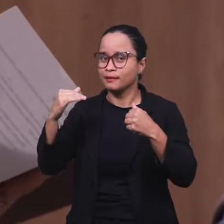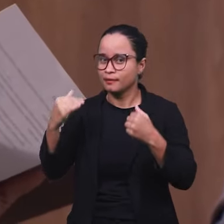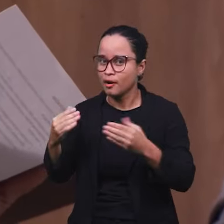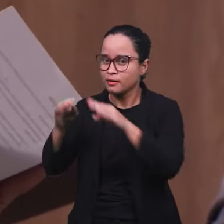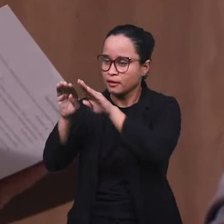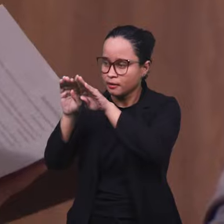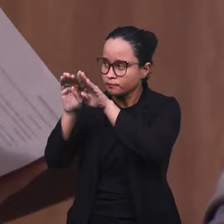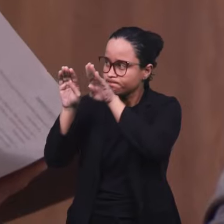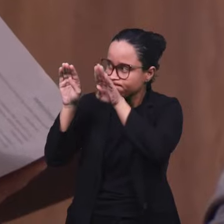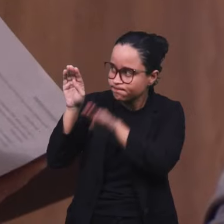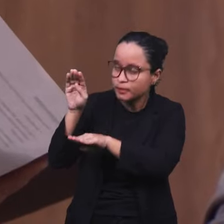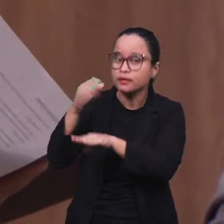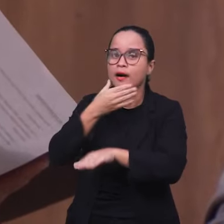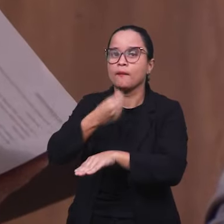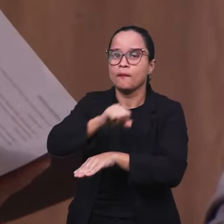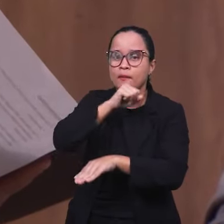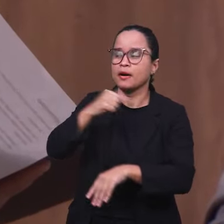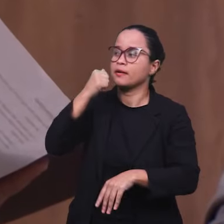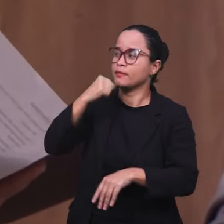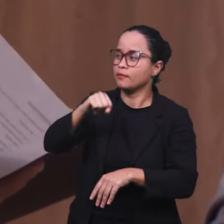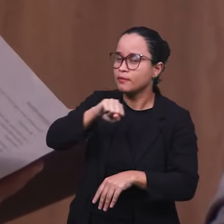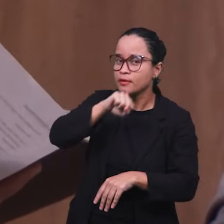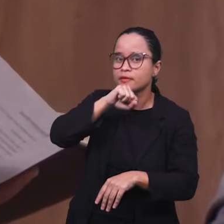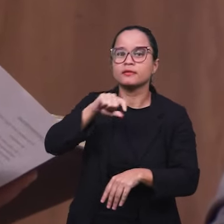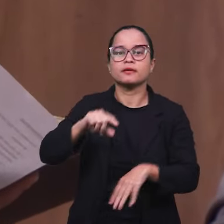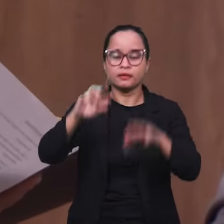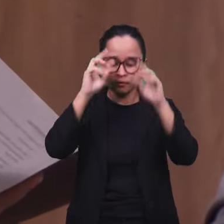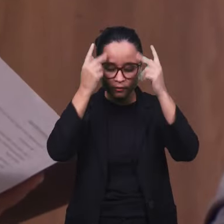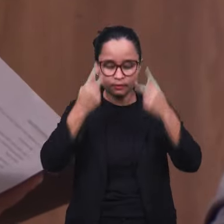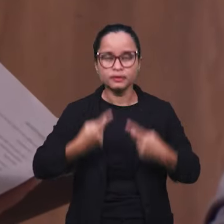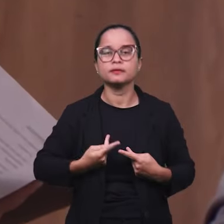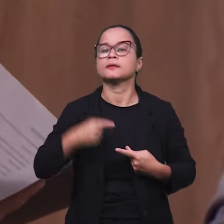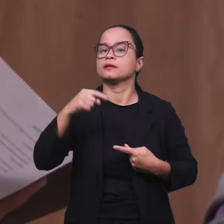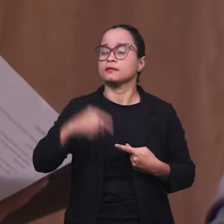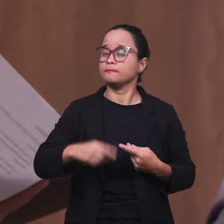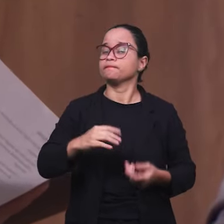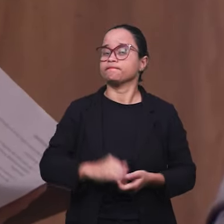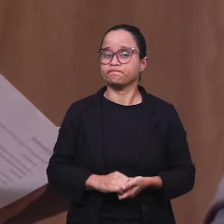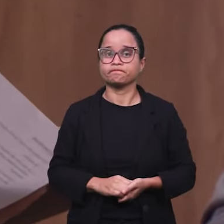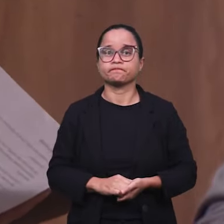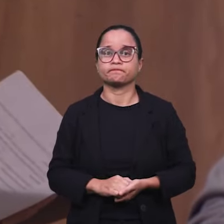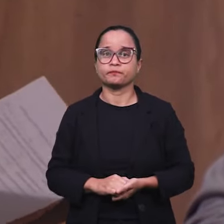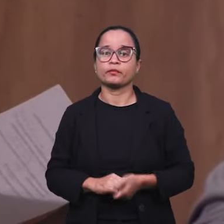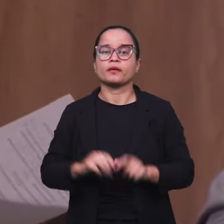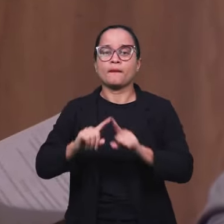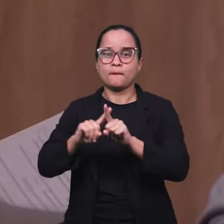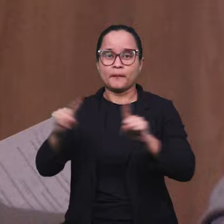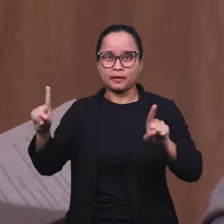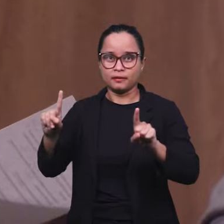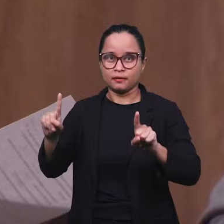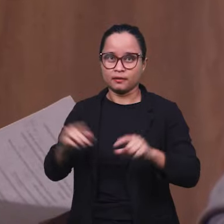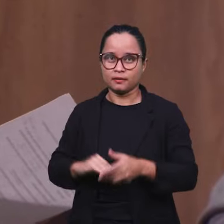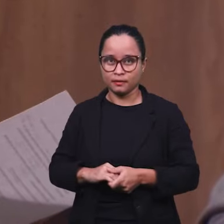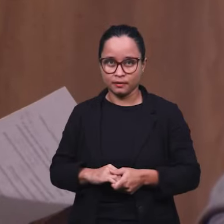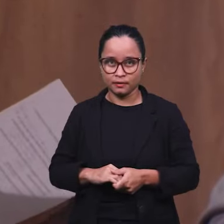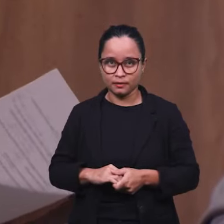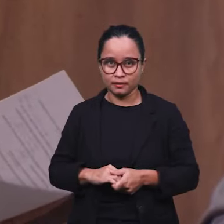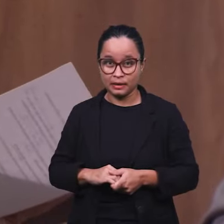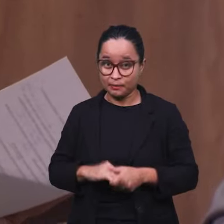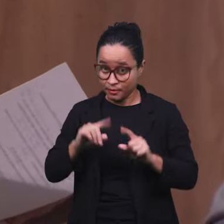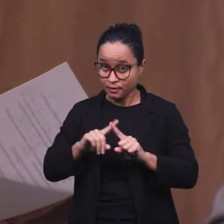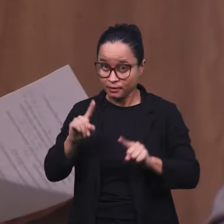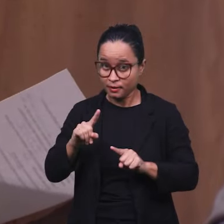Então Jesus era submisso aos seus pais naturais, humanos, homens,